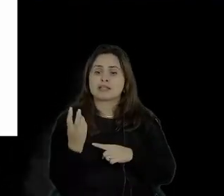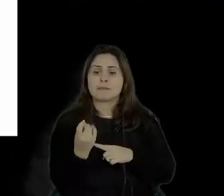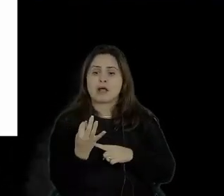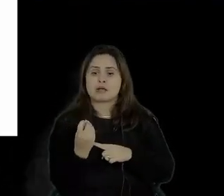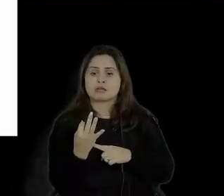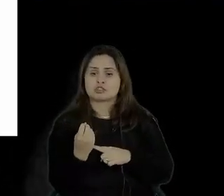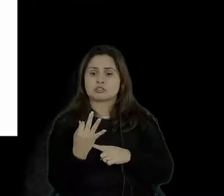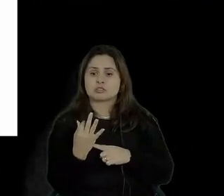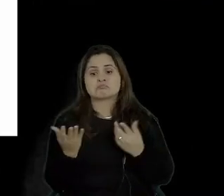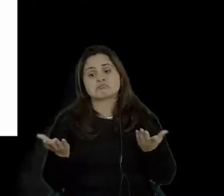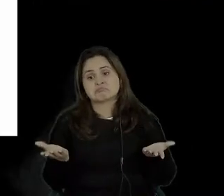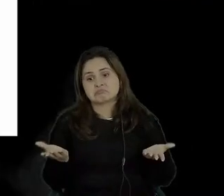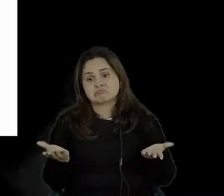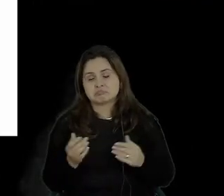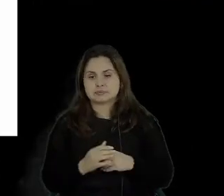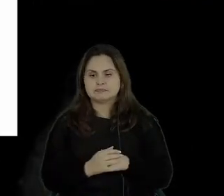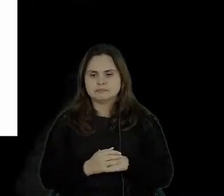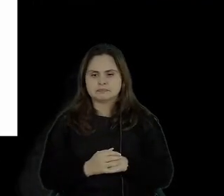Próximo.